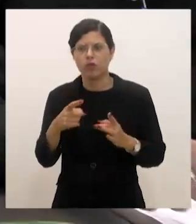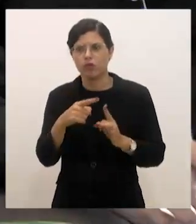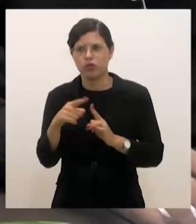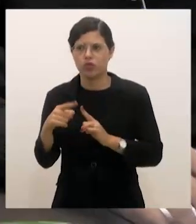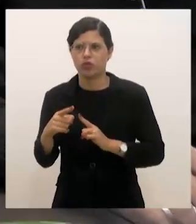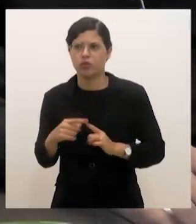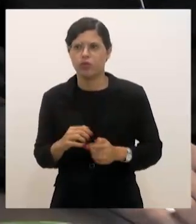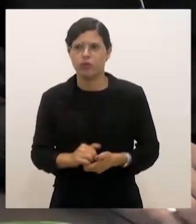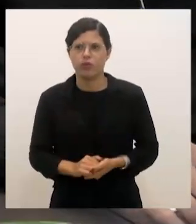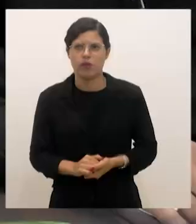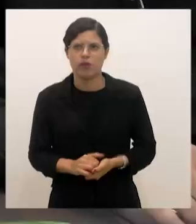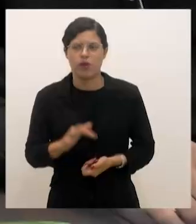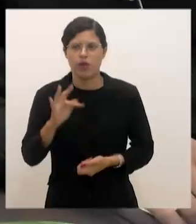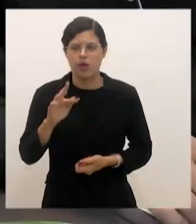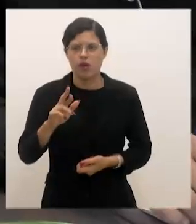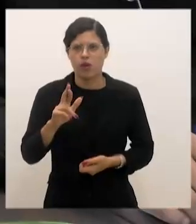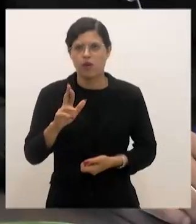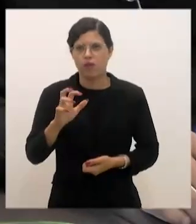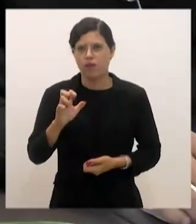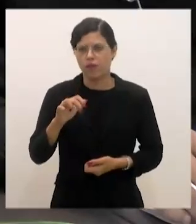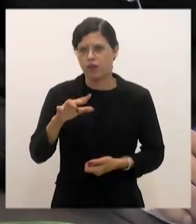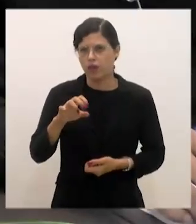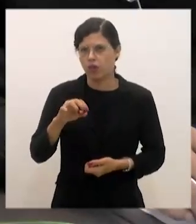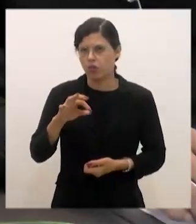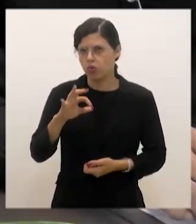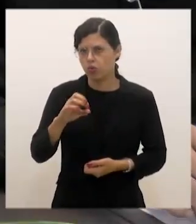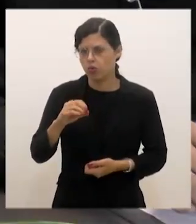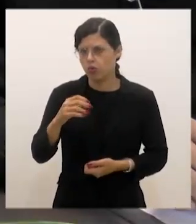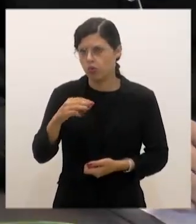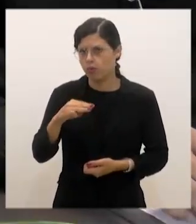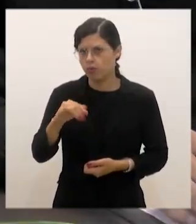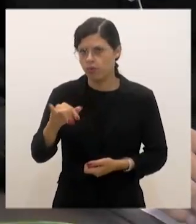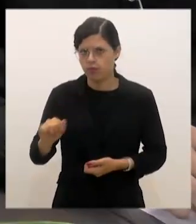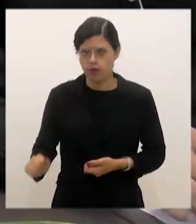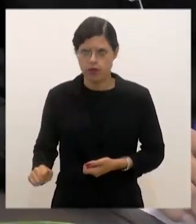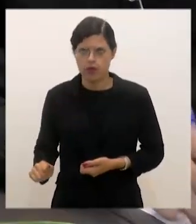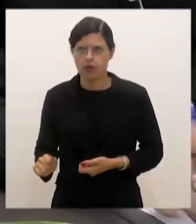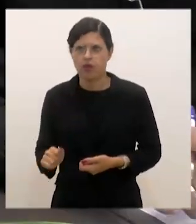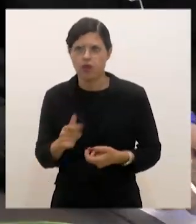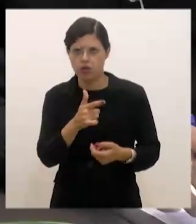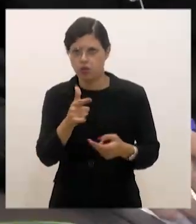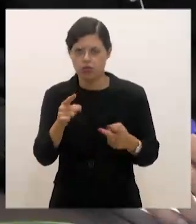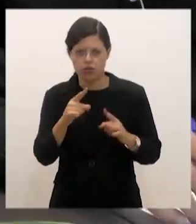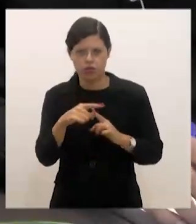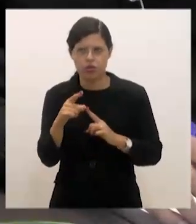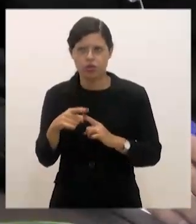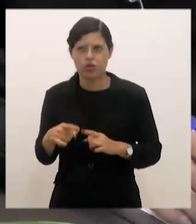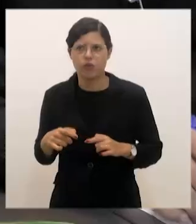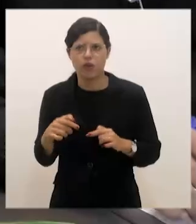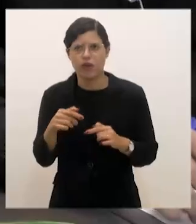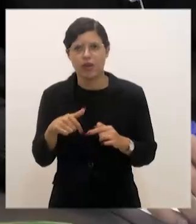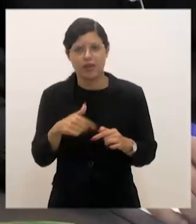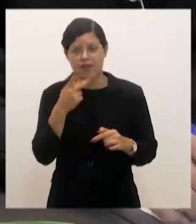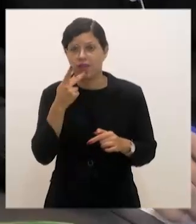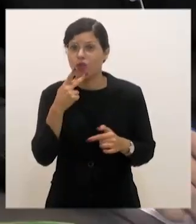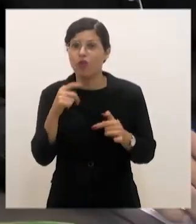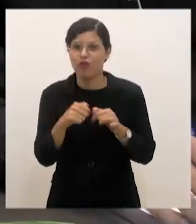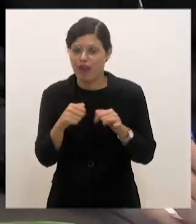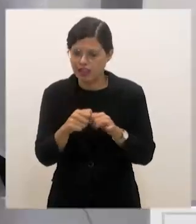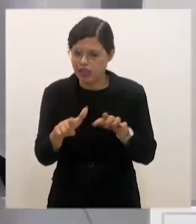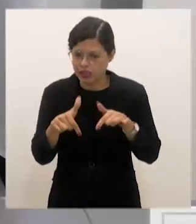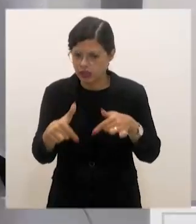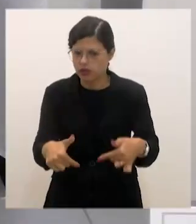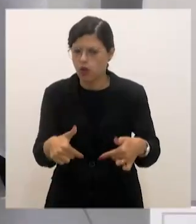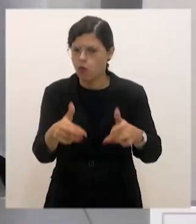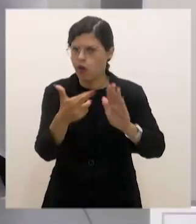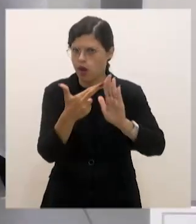de frenotomia ou frenectomia. Ele está dizendo, faça desta forma. Senhor presidente,